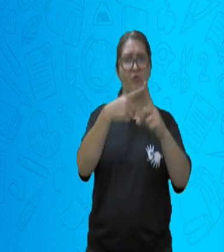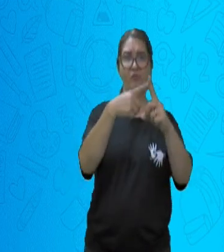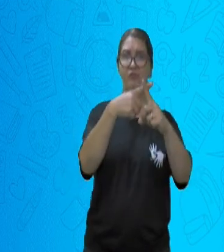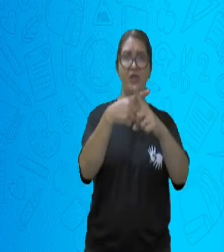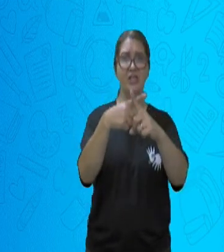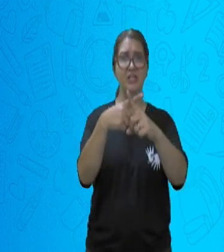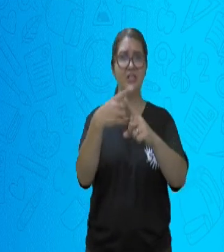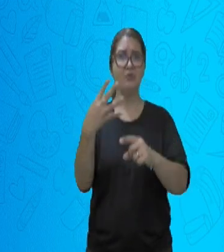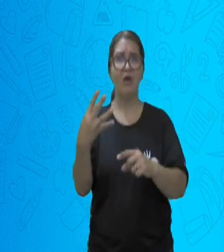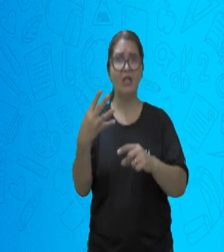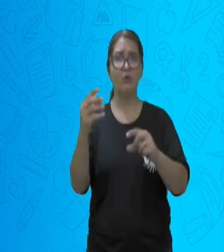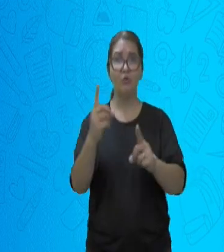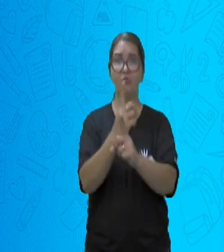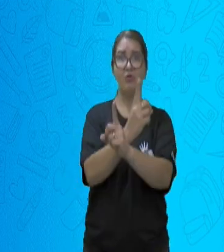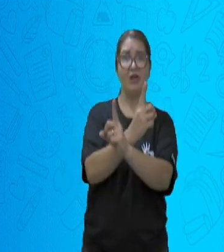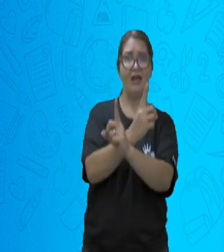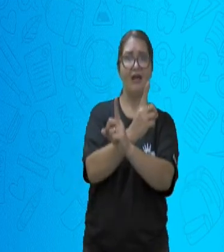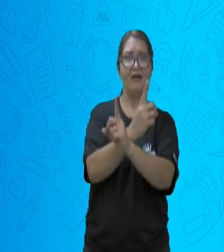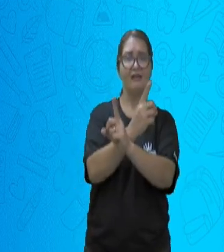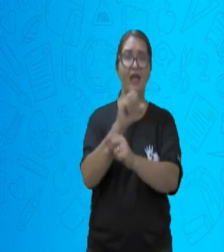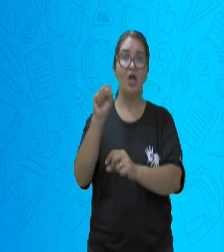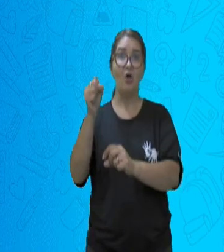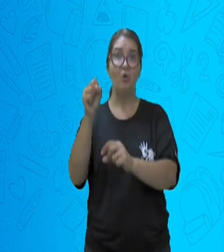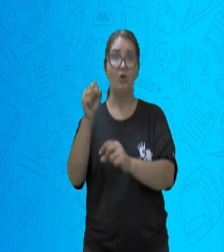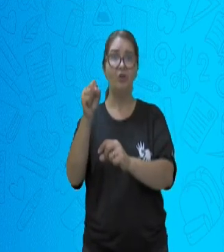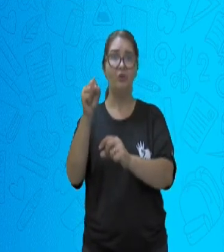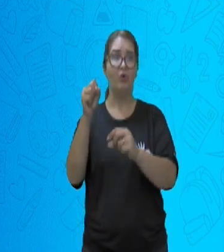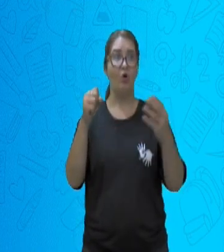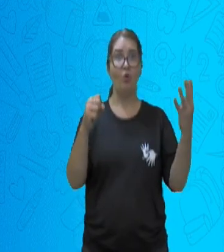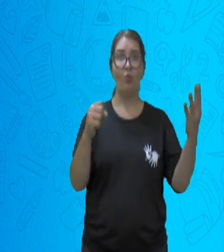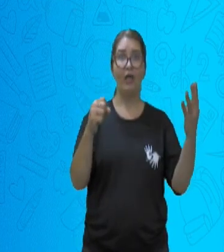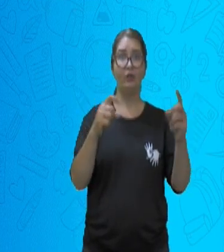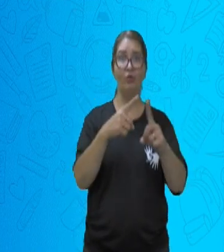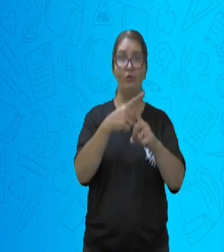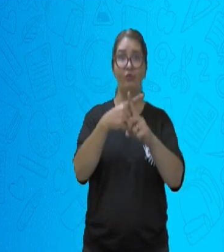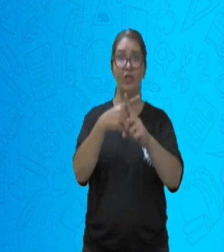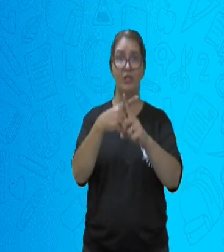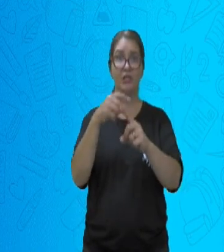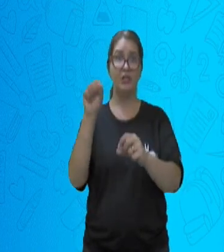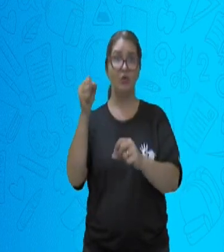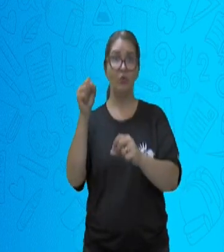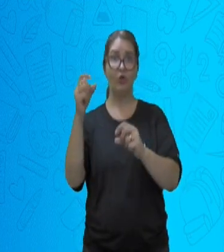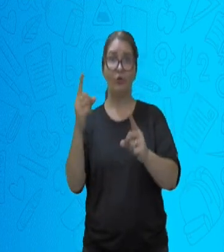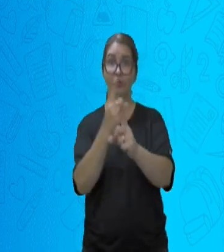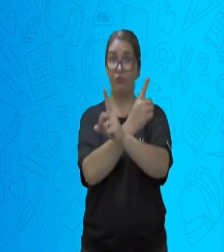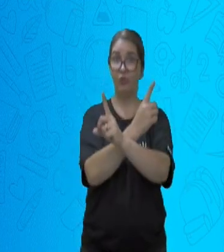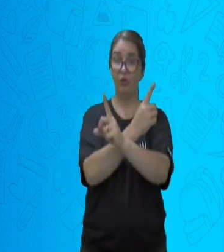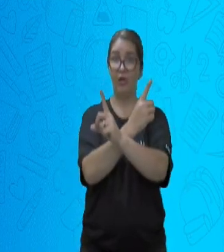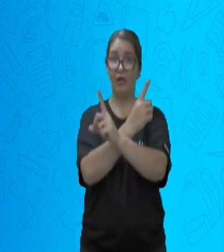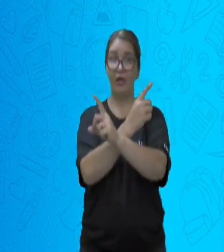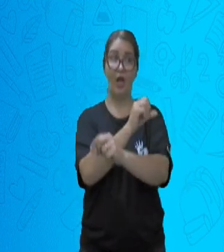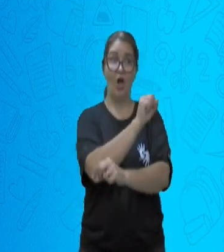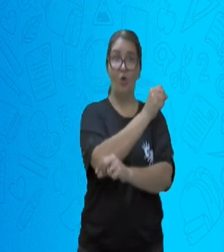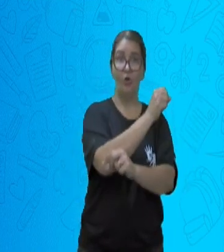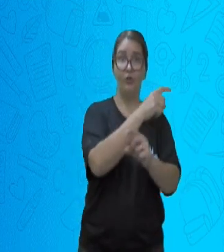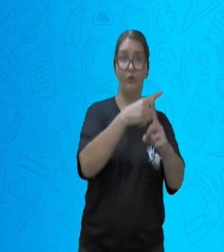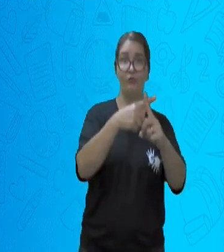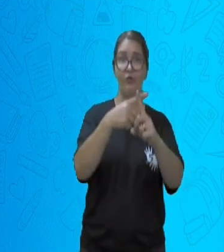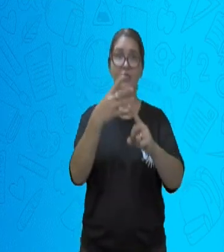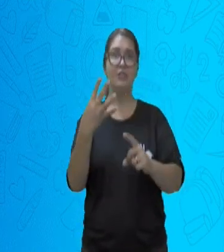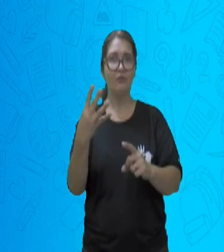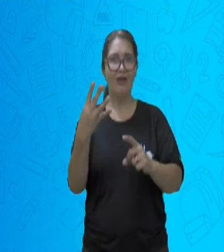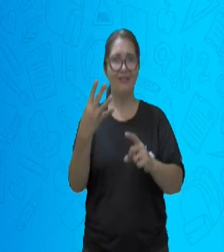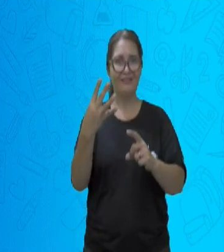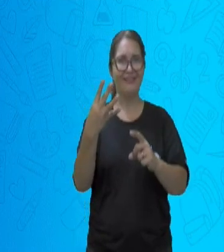fazer diferença no nosso resultado? Essa é a dica que eu vou deixar para vocês e vamos explicar na